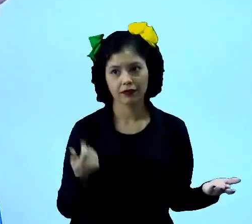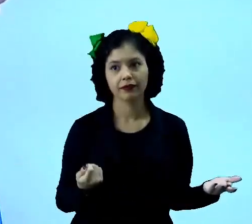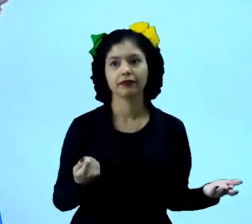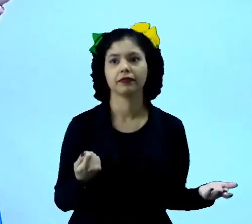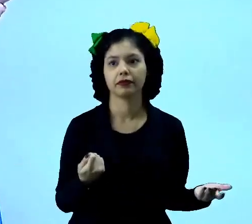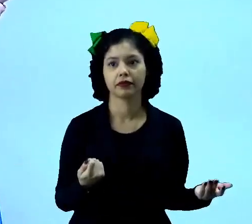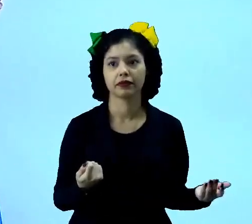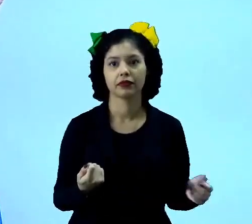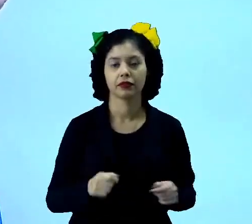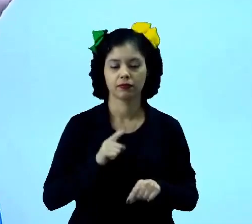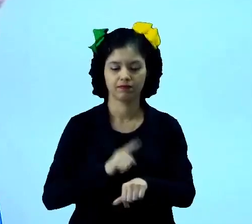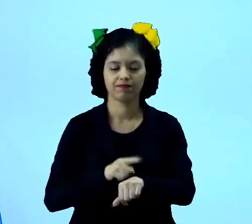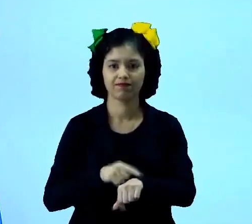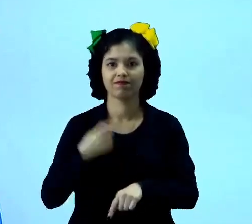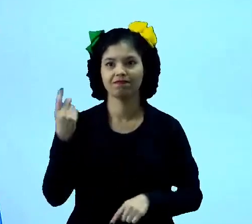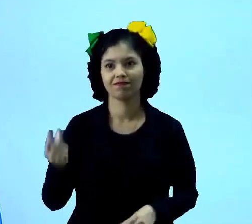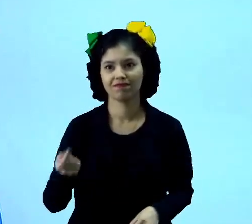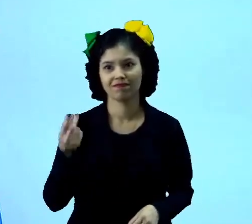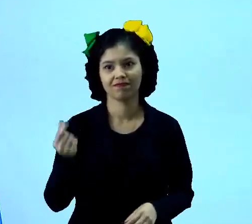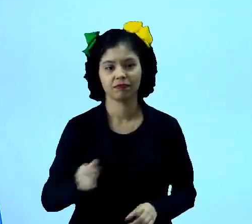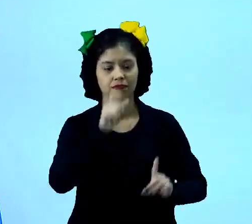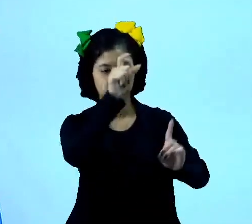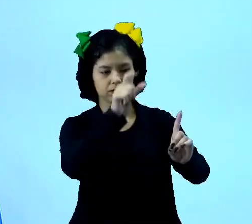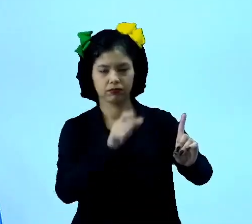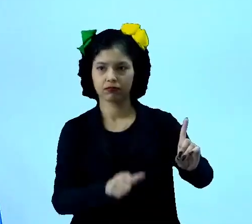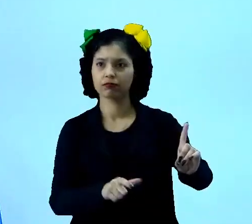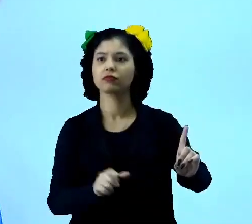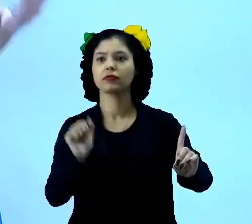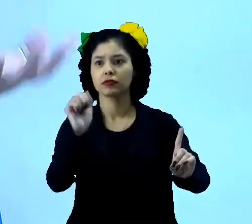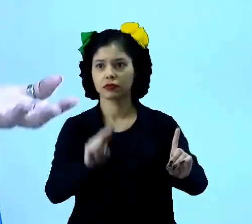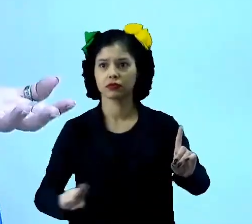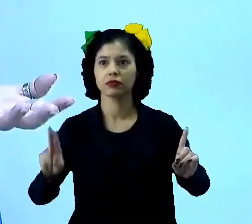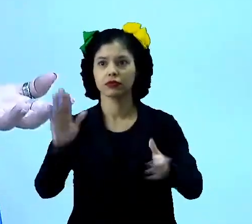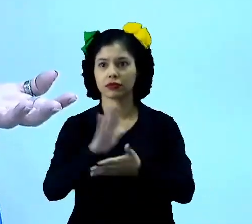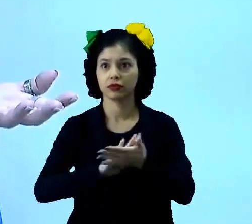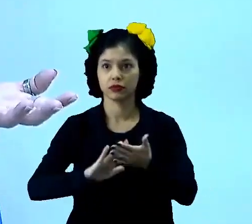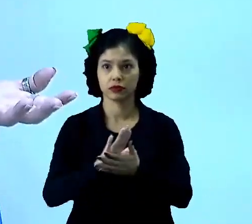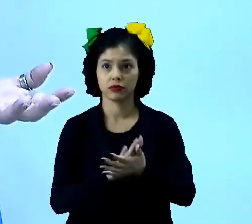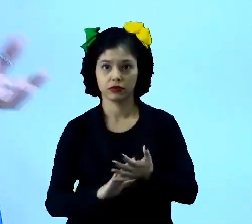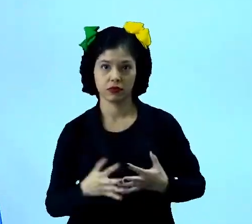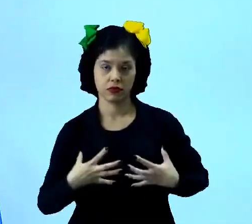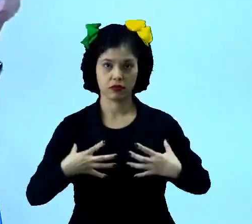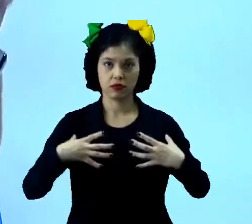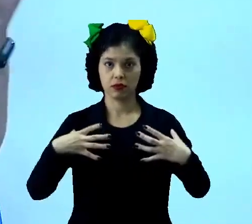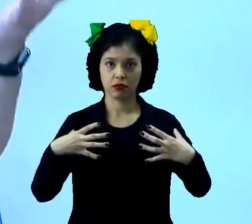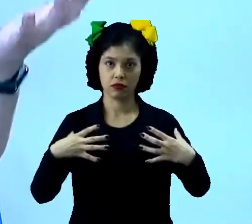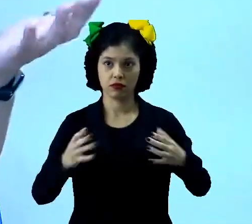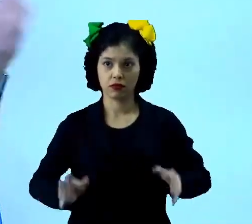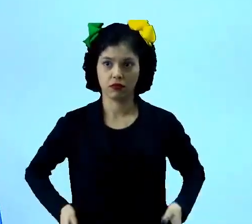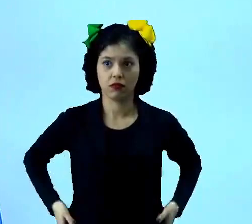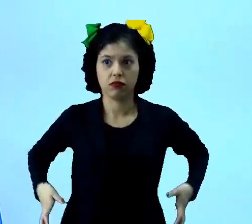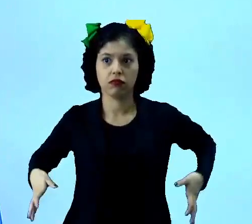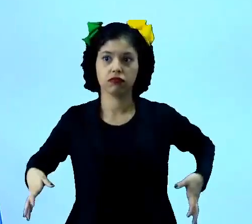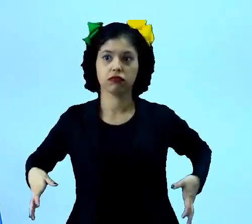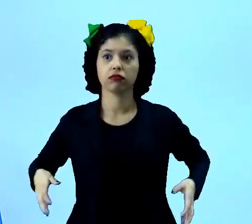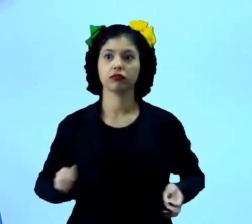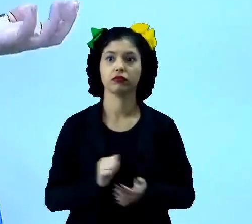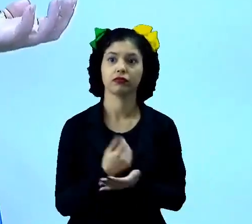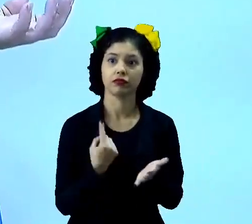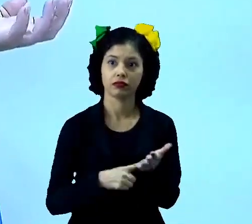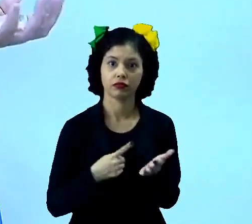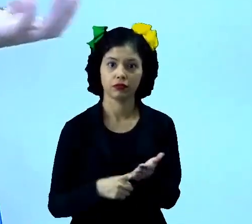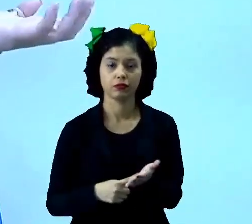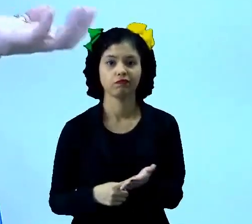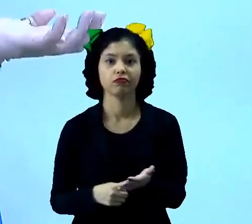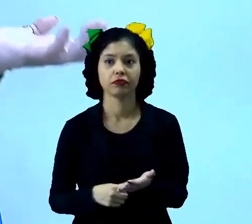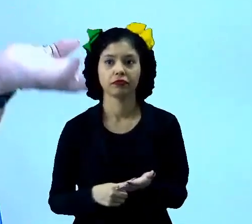muito tempo ali, sendo exposta na Europa, porque ela tinha ali nádegas muito grandes, né, avantajadas, e aquilo era